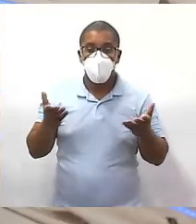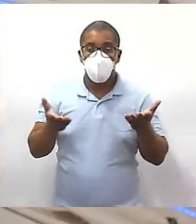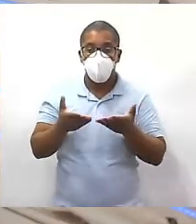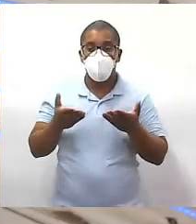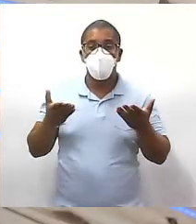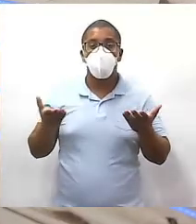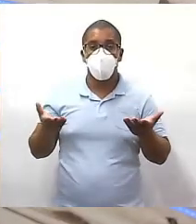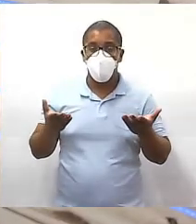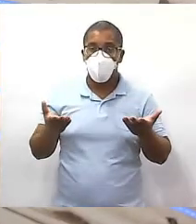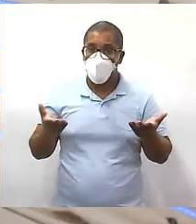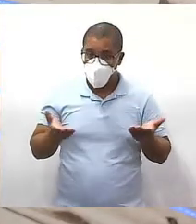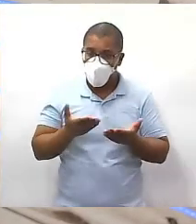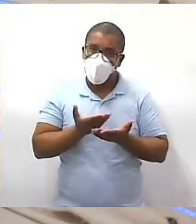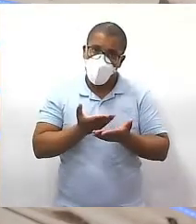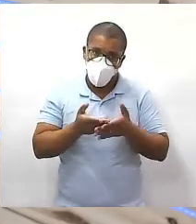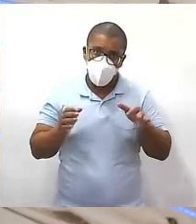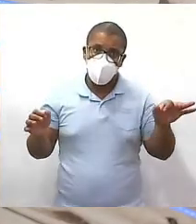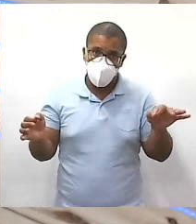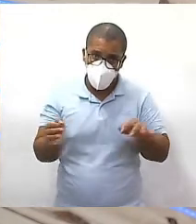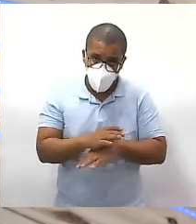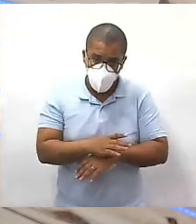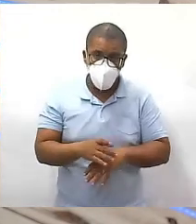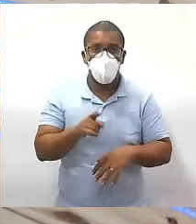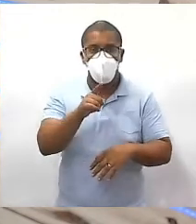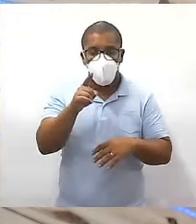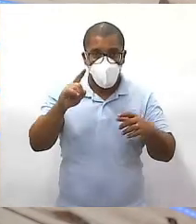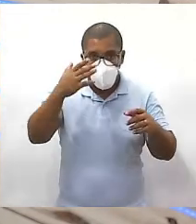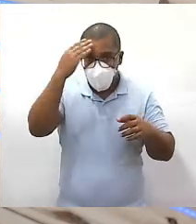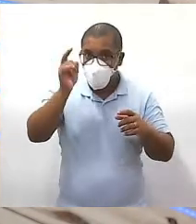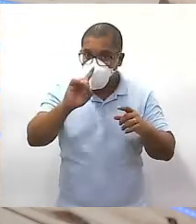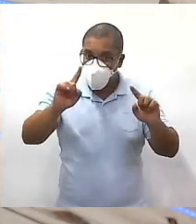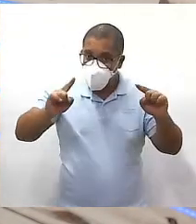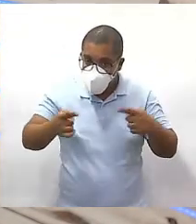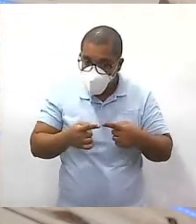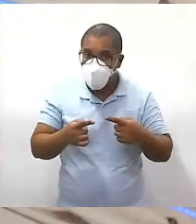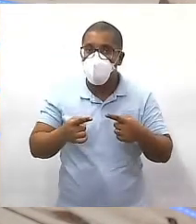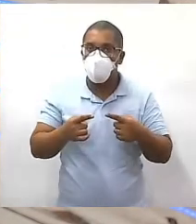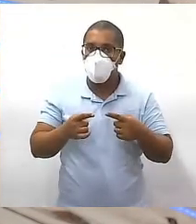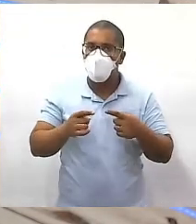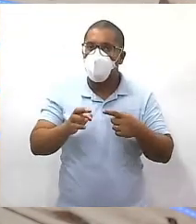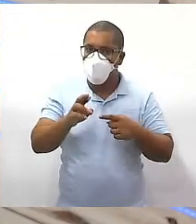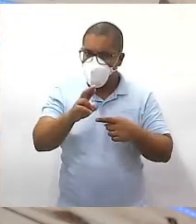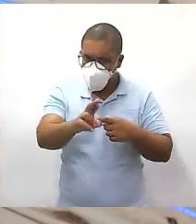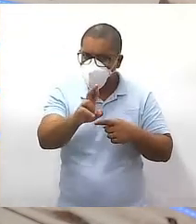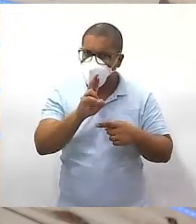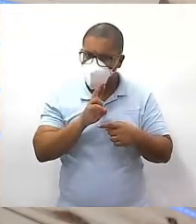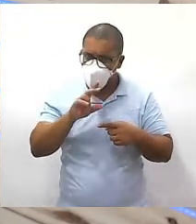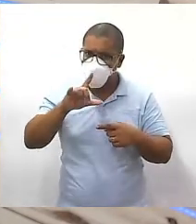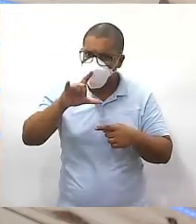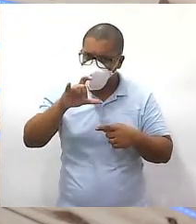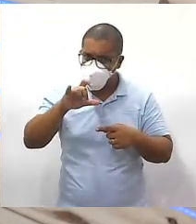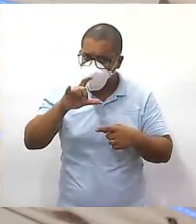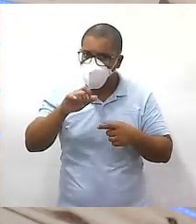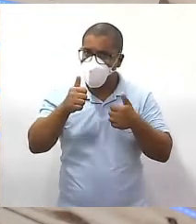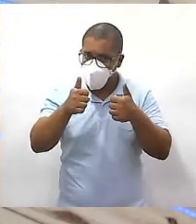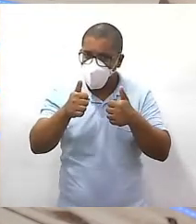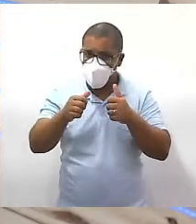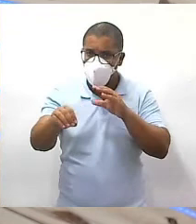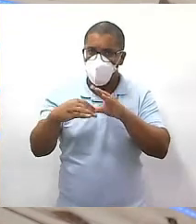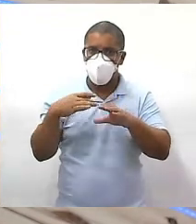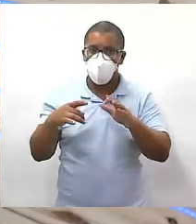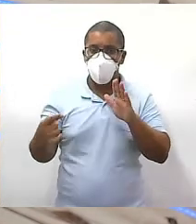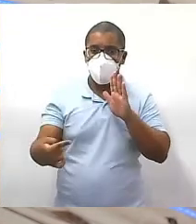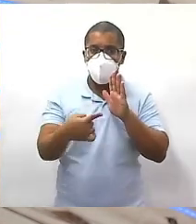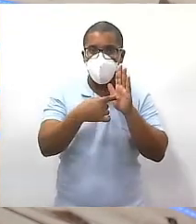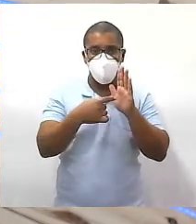gente, nossa aula foi essa. Não esquece do nosso desafio. Manda a resolução no Instagram e me marca lá que